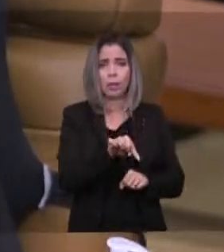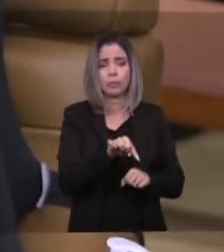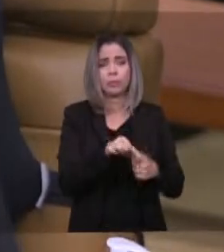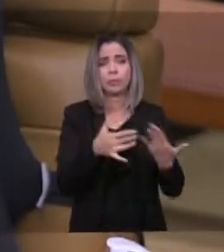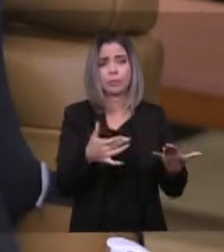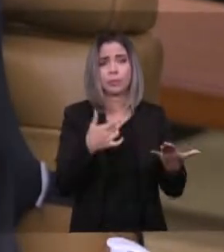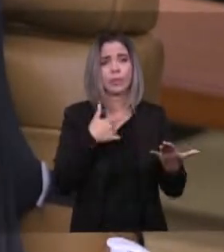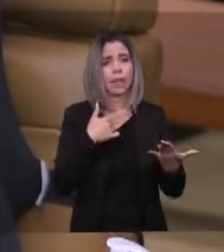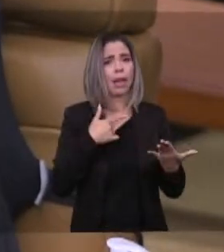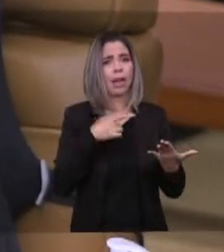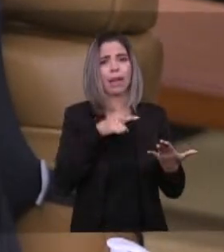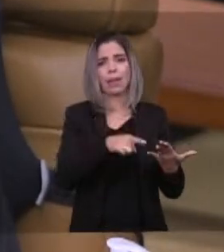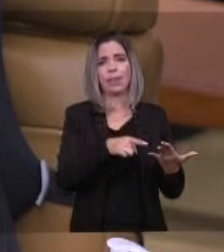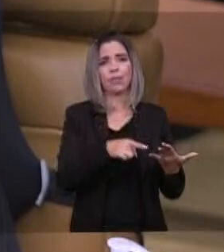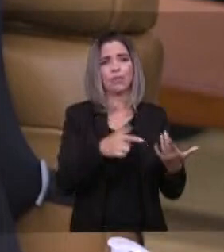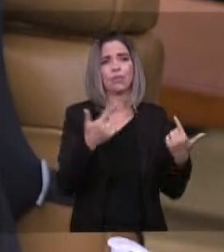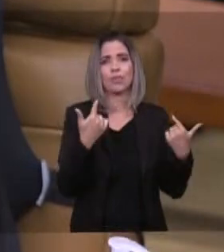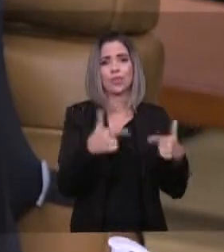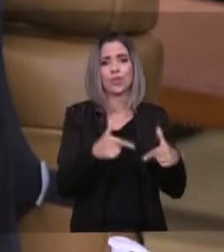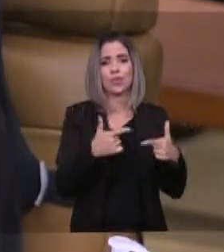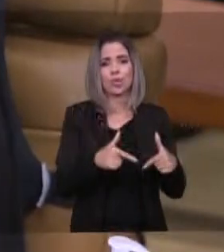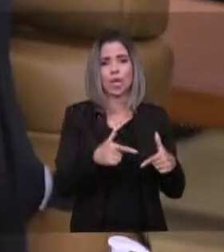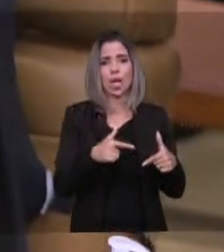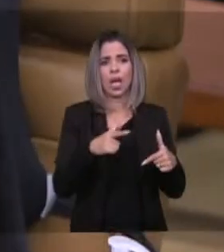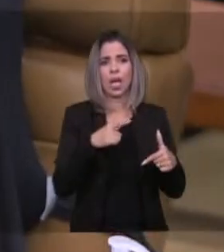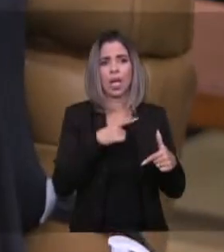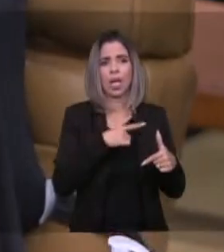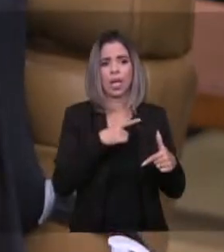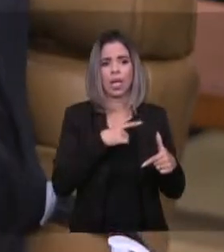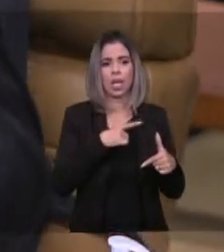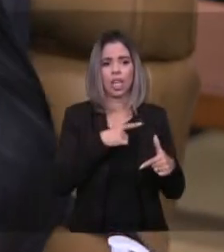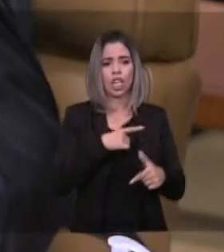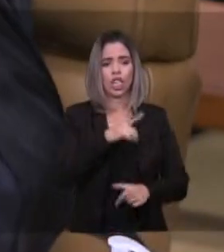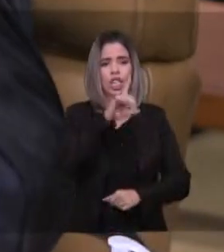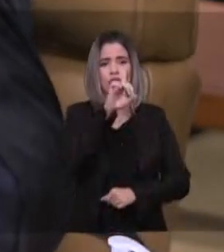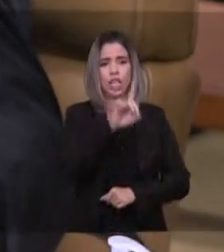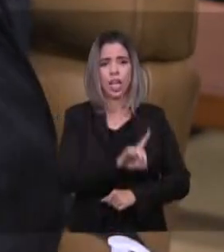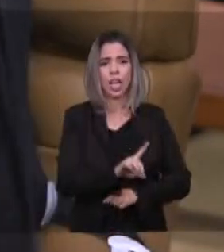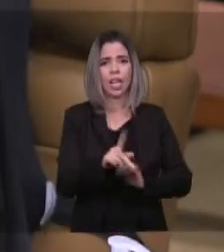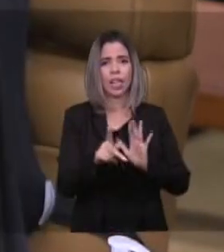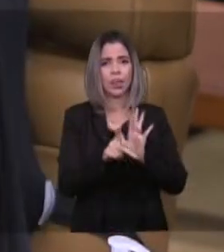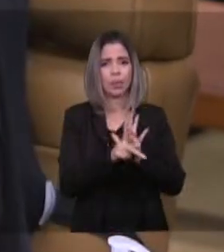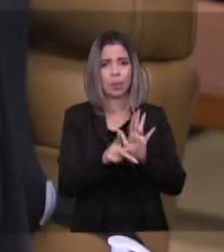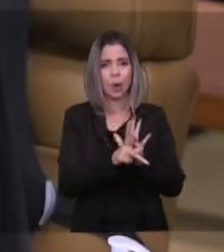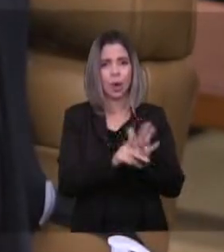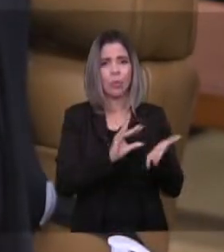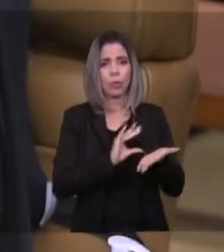forma, defendida ou abrigada por esse direito de indenização.